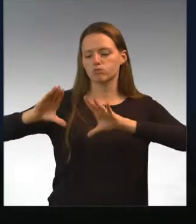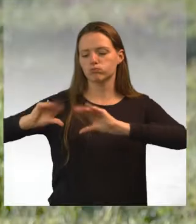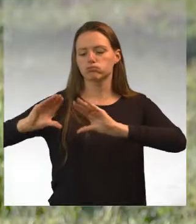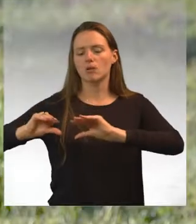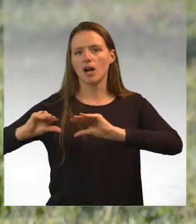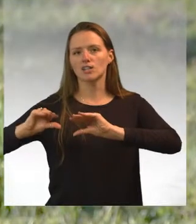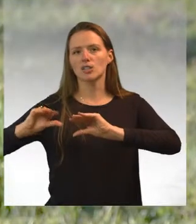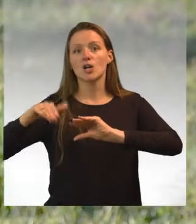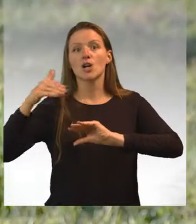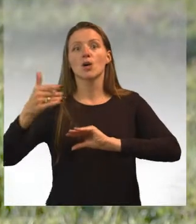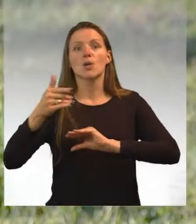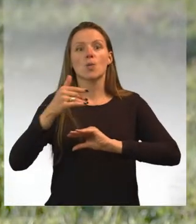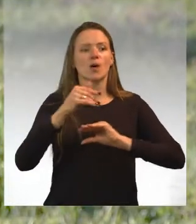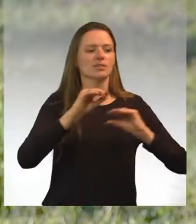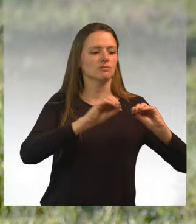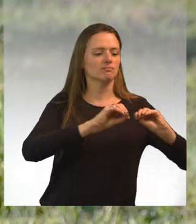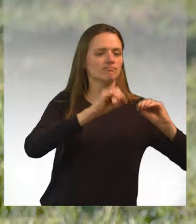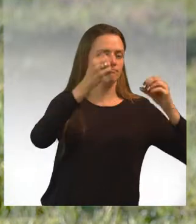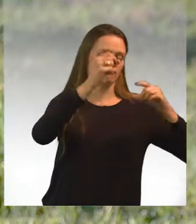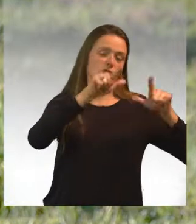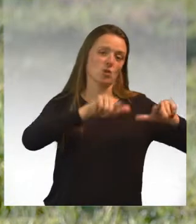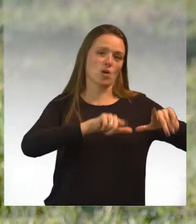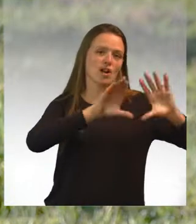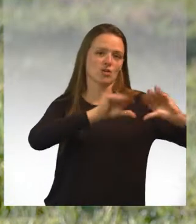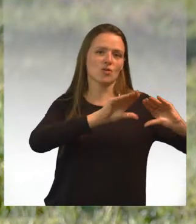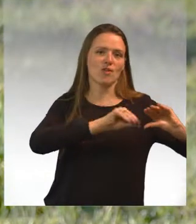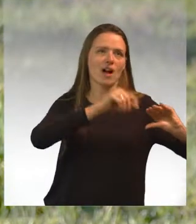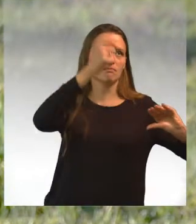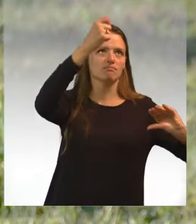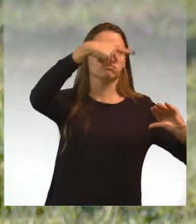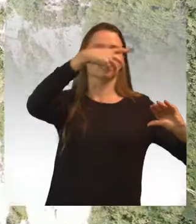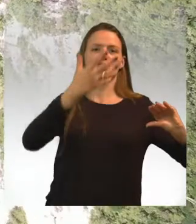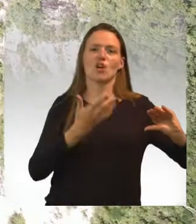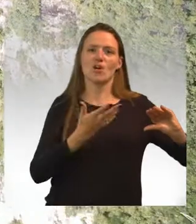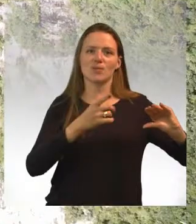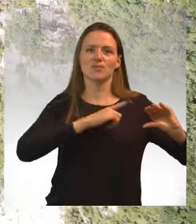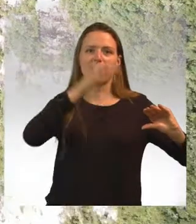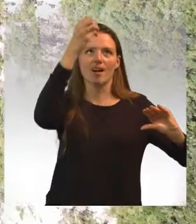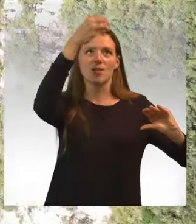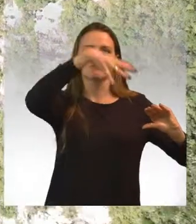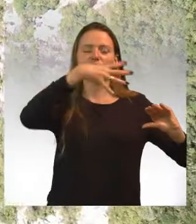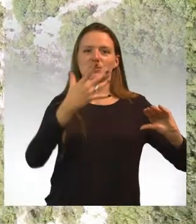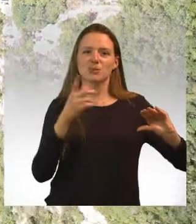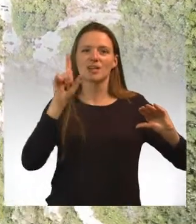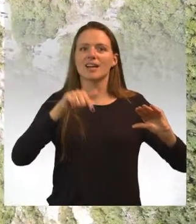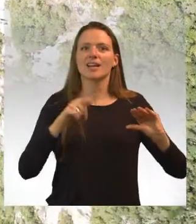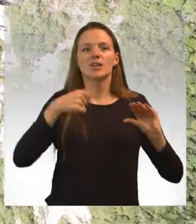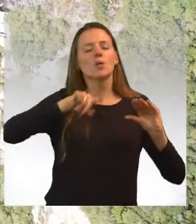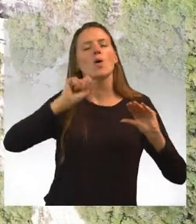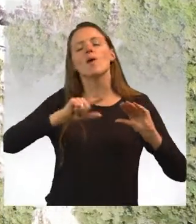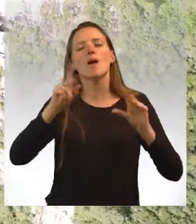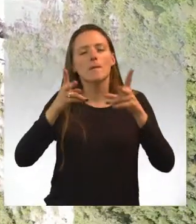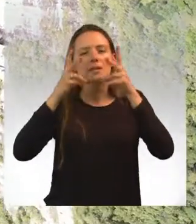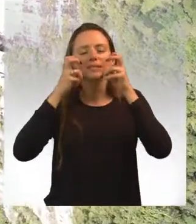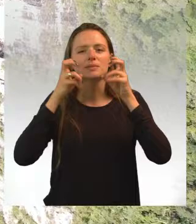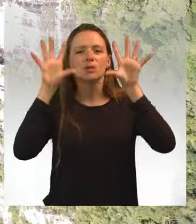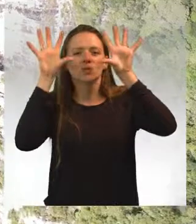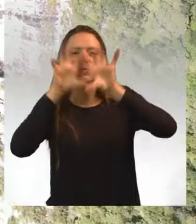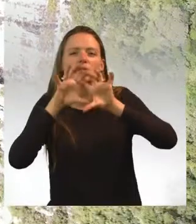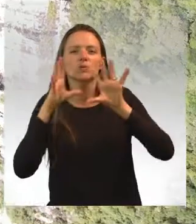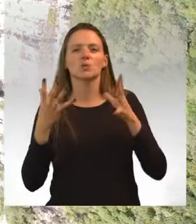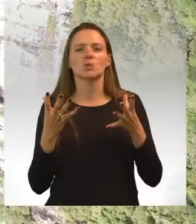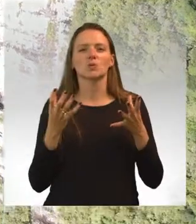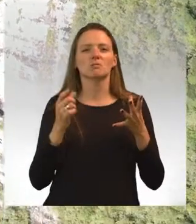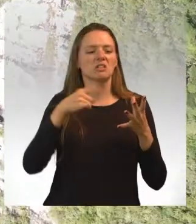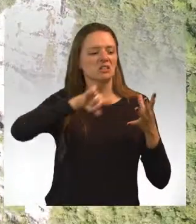enquanto não acenda da sala. Então fragmentamos a percepção do escuro. Não temos mais a percepção do